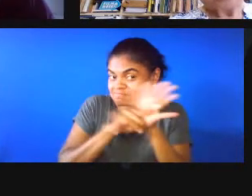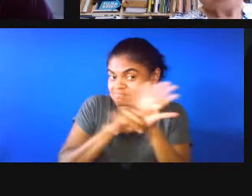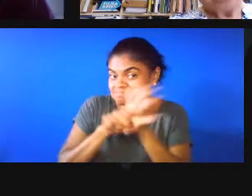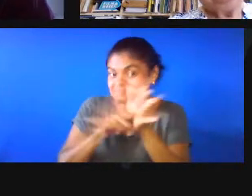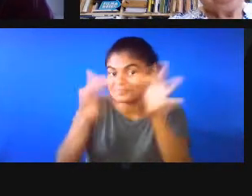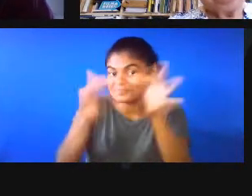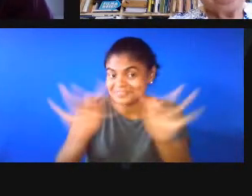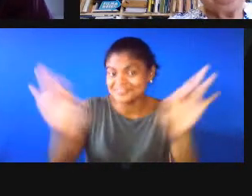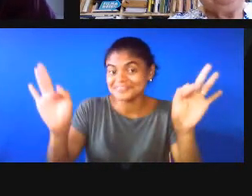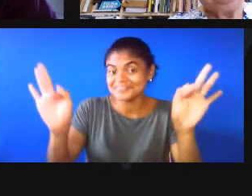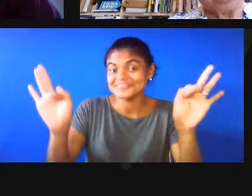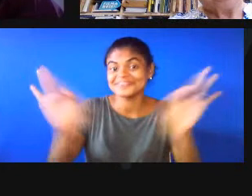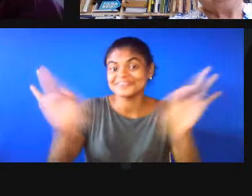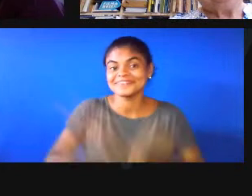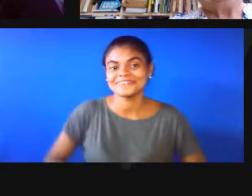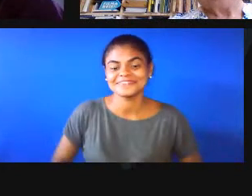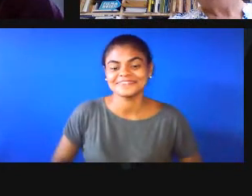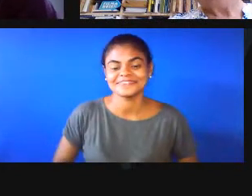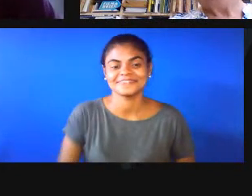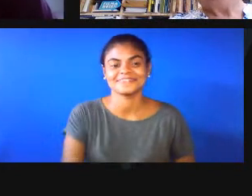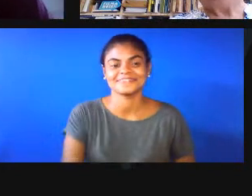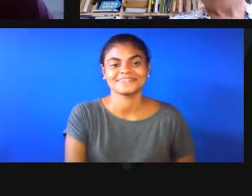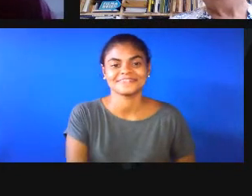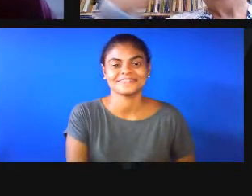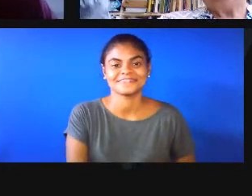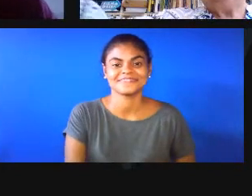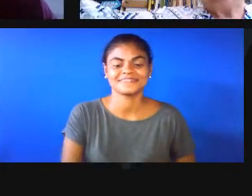Sobretudo fraseologia, né, professora? Pois é, não.